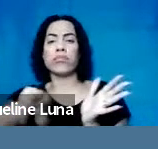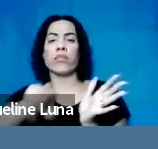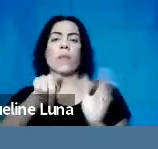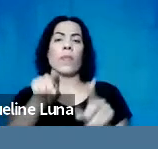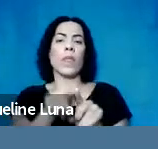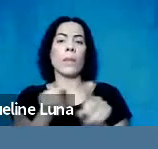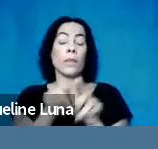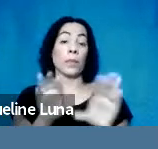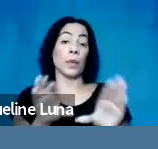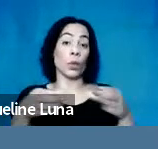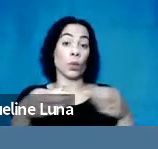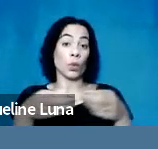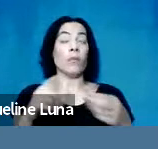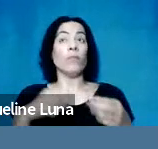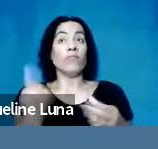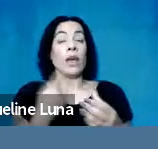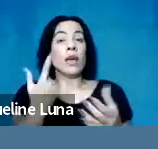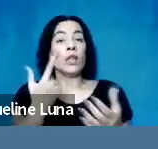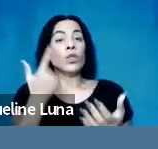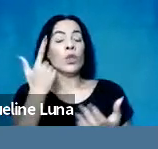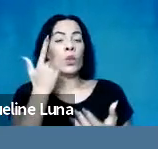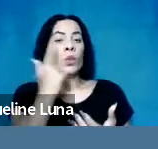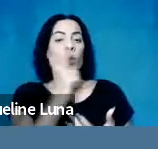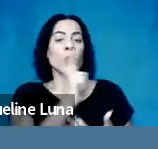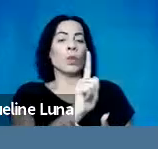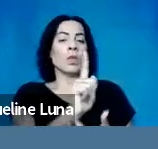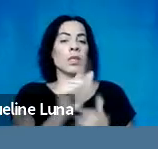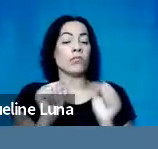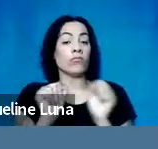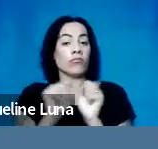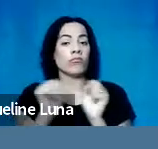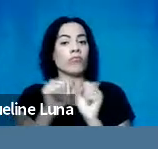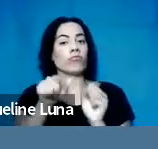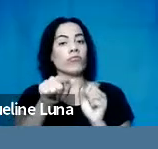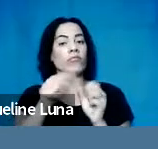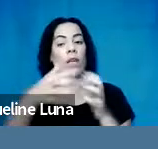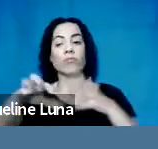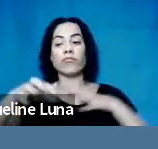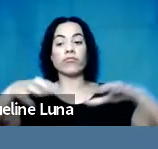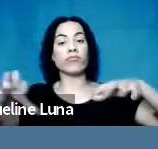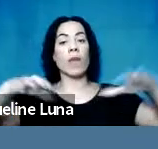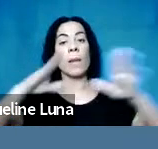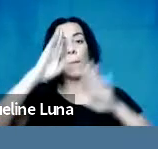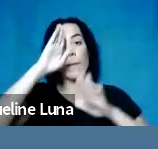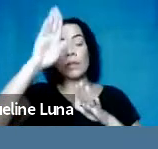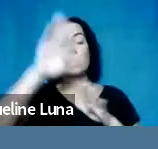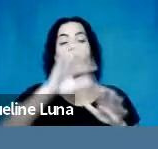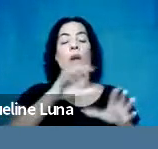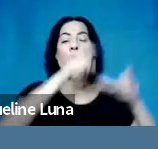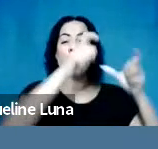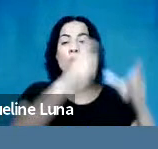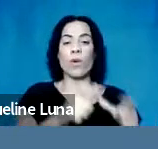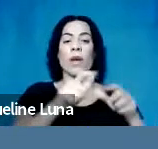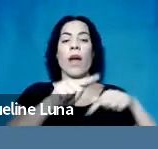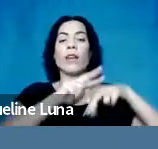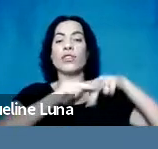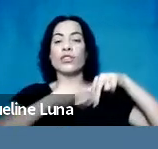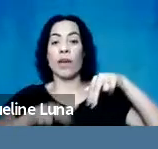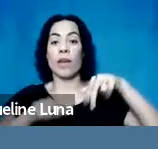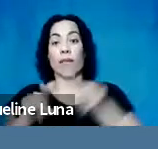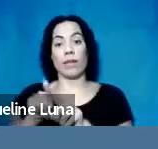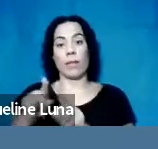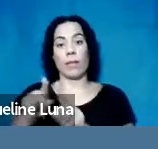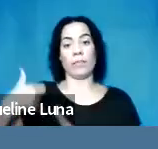grupos... a gente conseguia, né, fazer essa segmentação por território, gênero e idade,